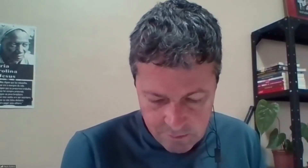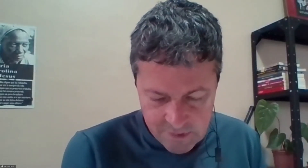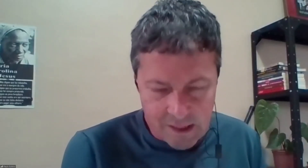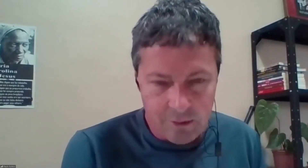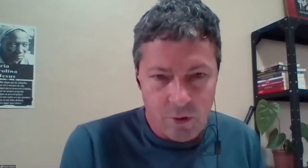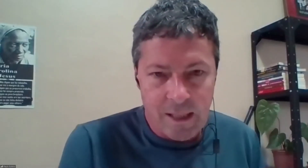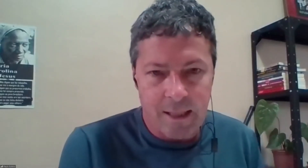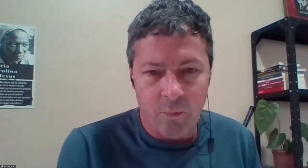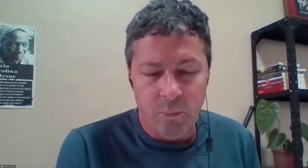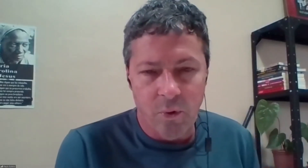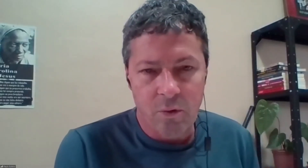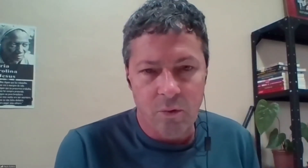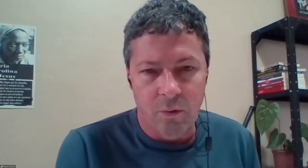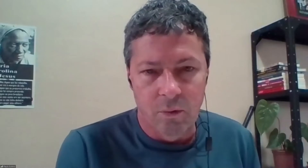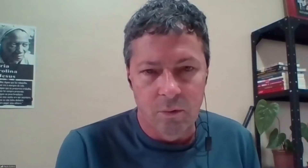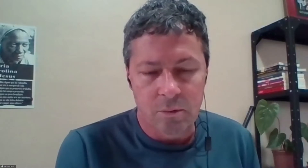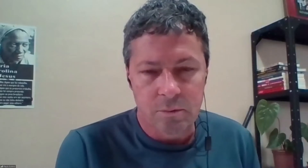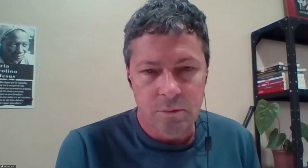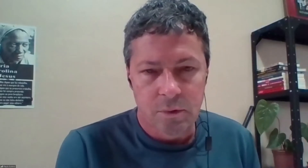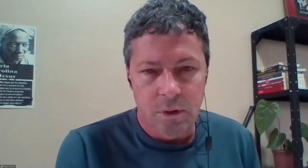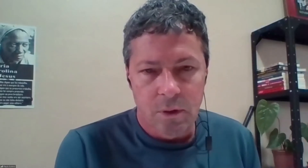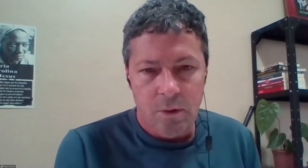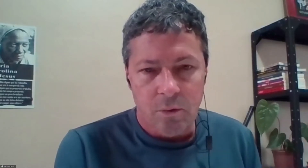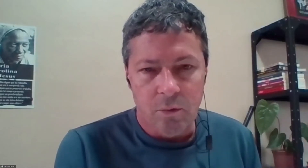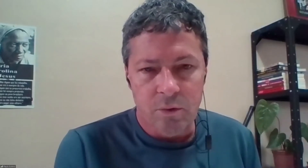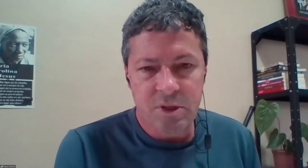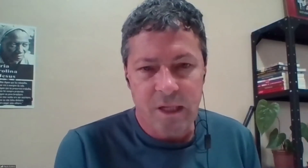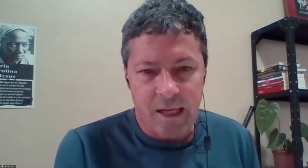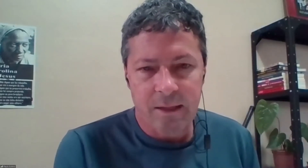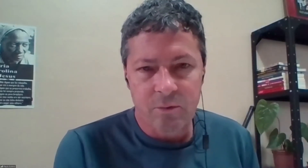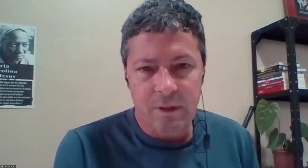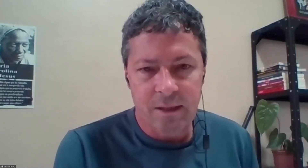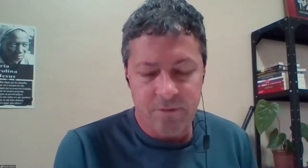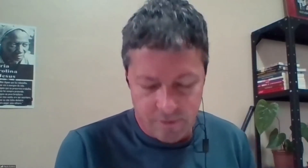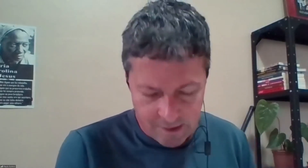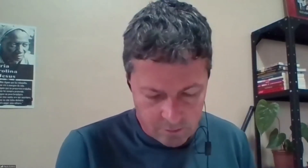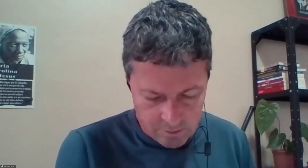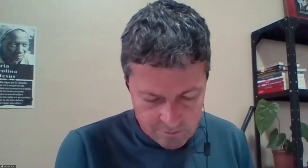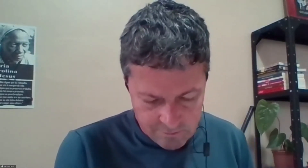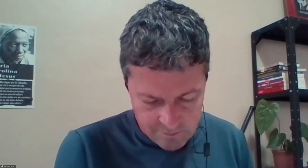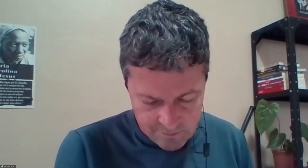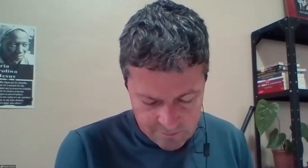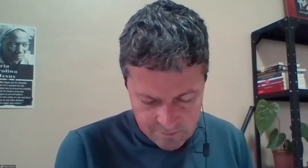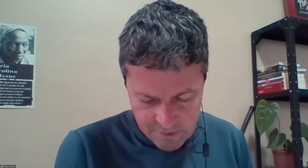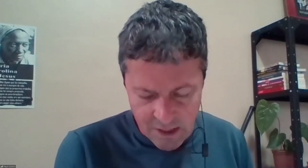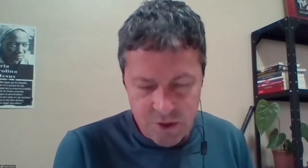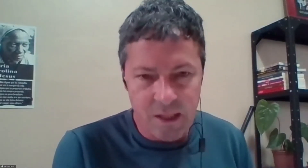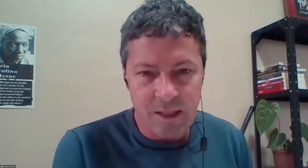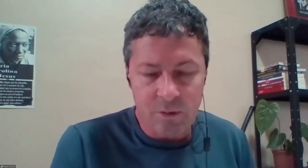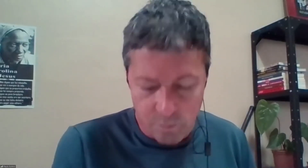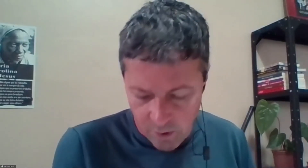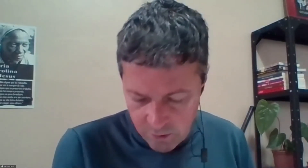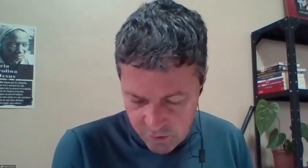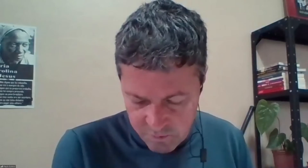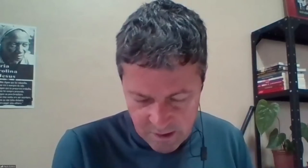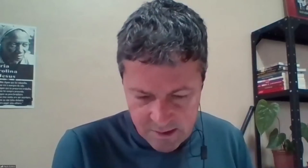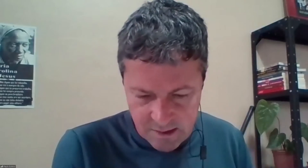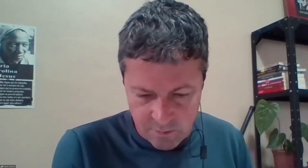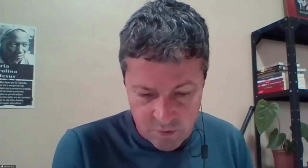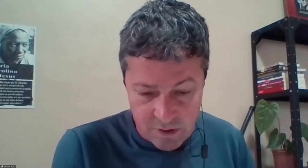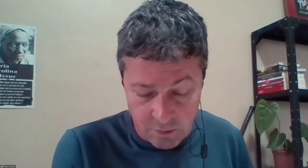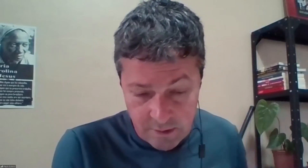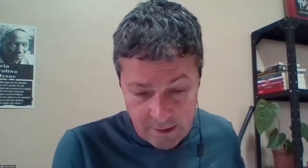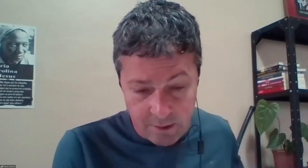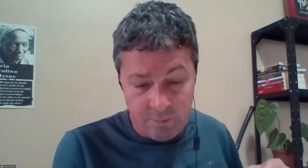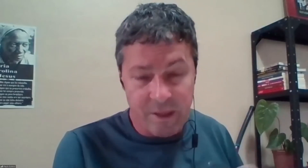de dialogar um pouco com o Tiago, né, já enxergando um pouco dos